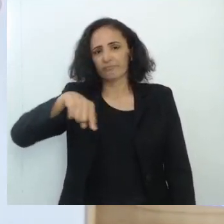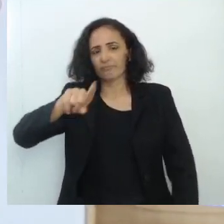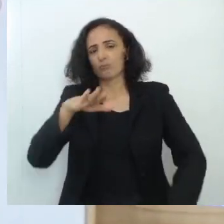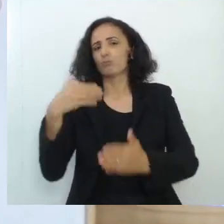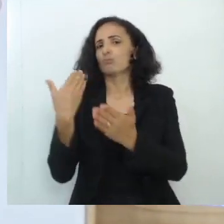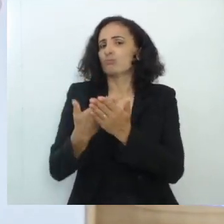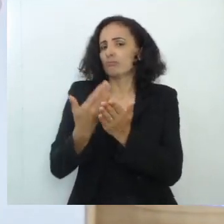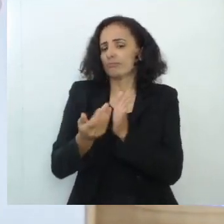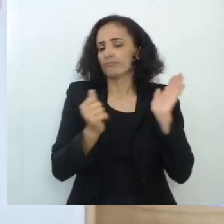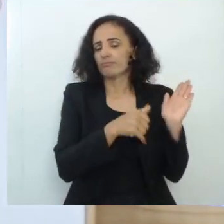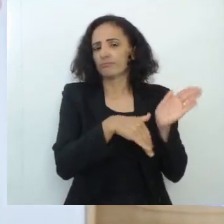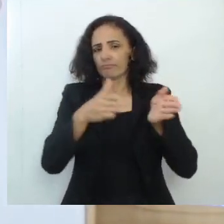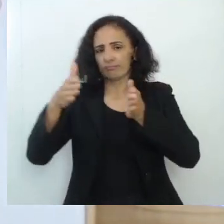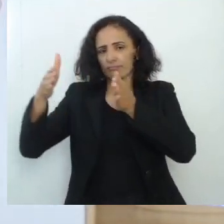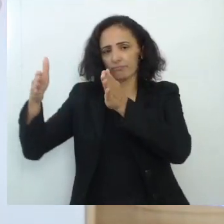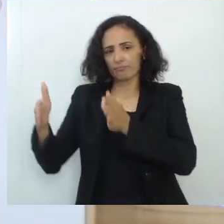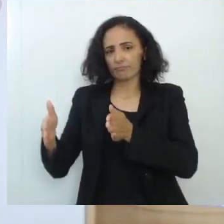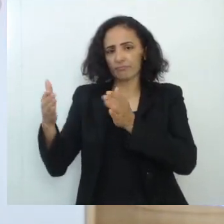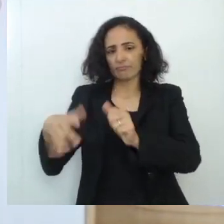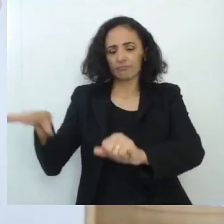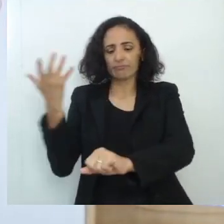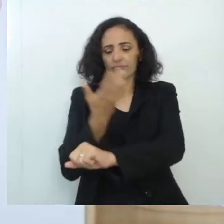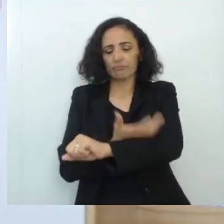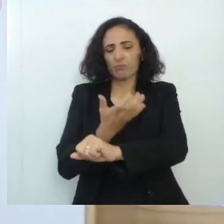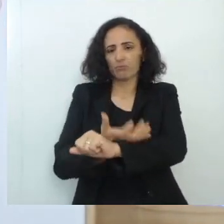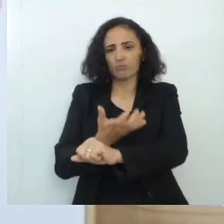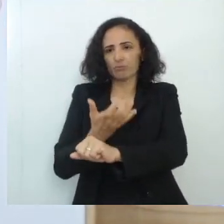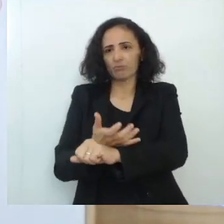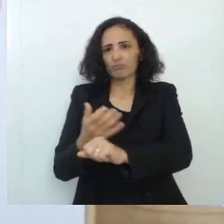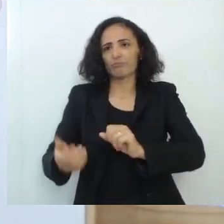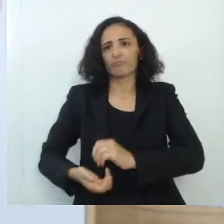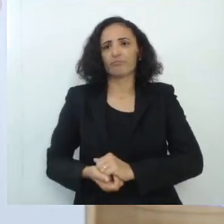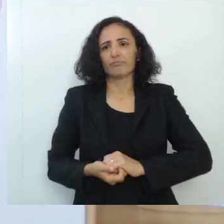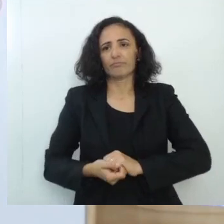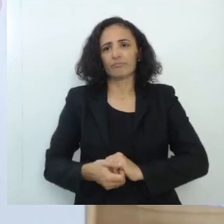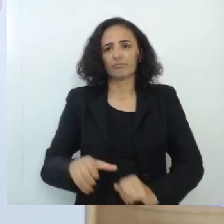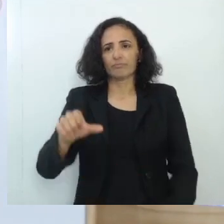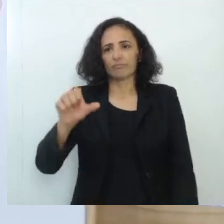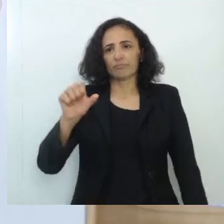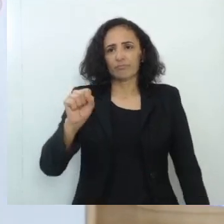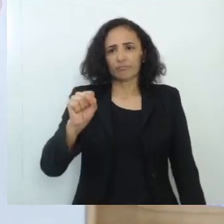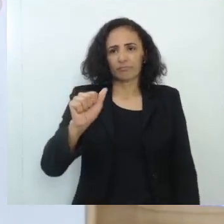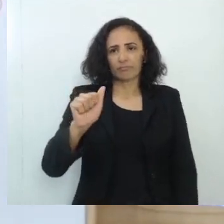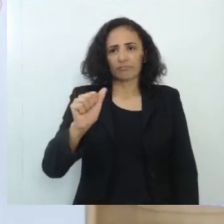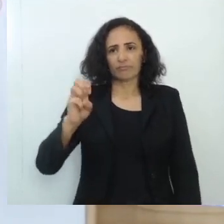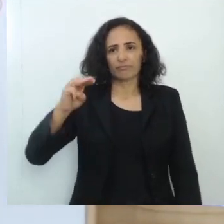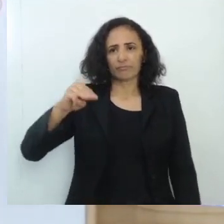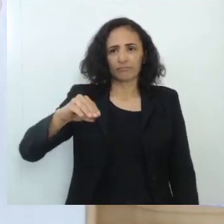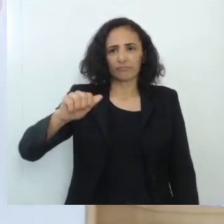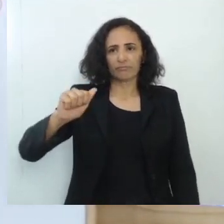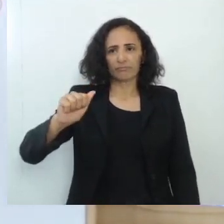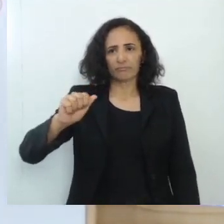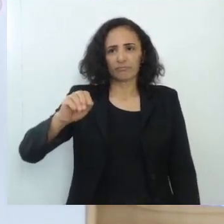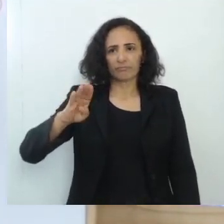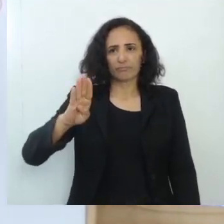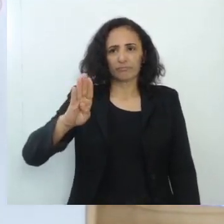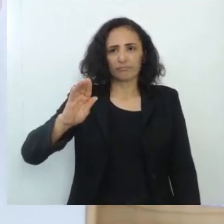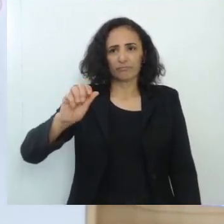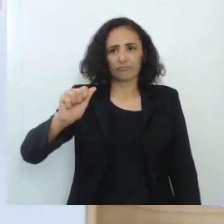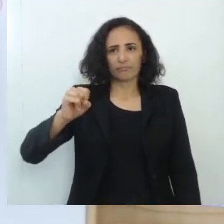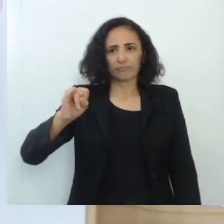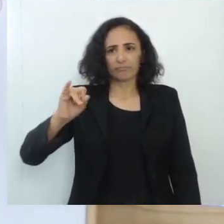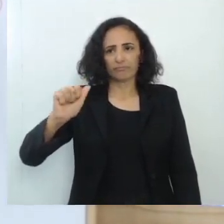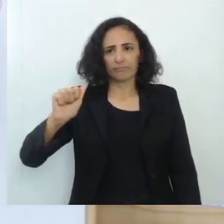pteridófitas, são as plantinhas que nós chamamos de samambaias. São as plantinhas que nós chamamos